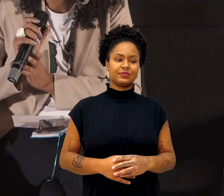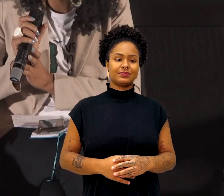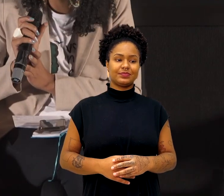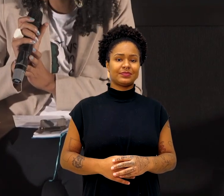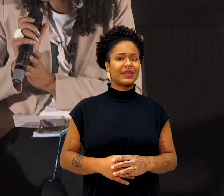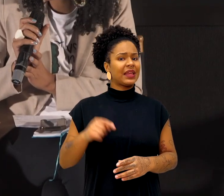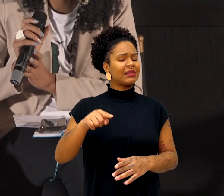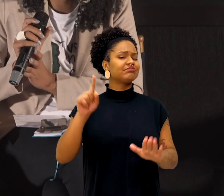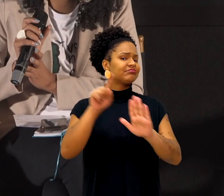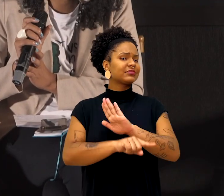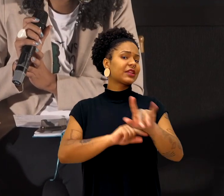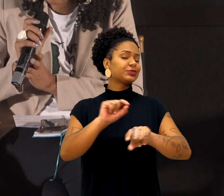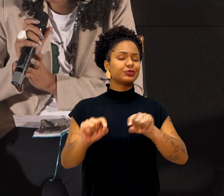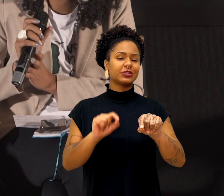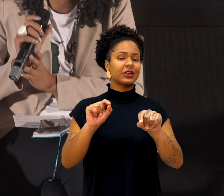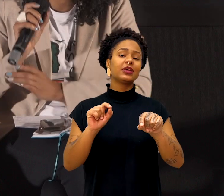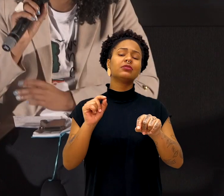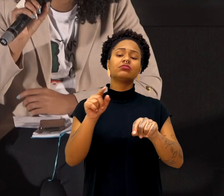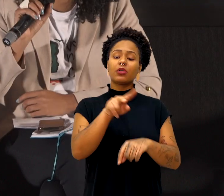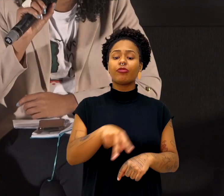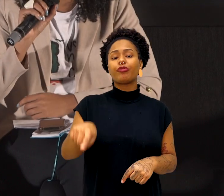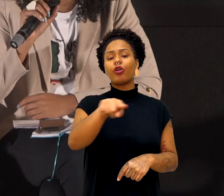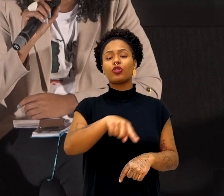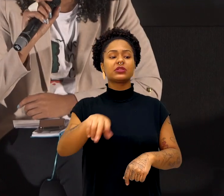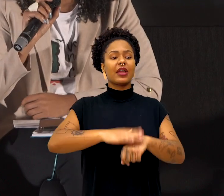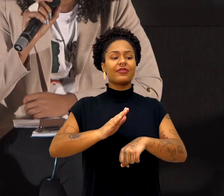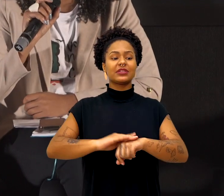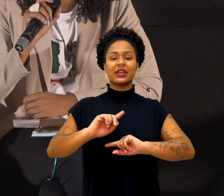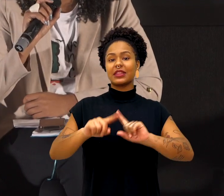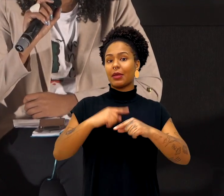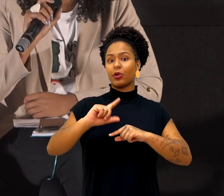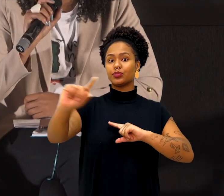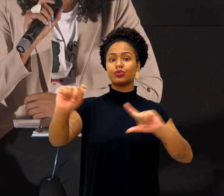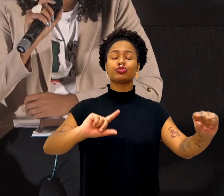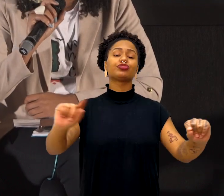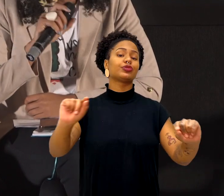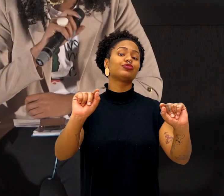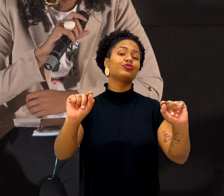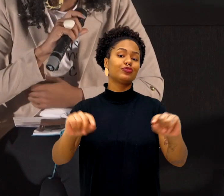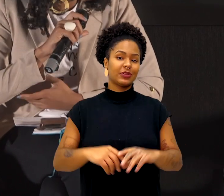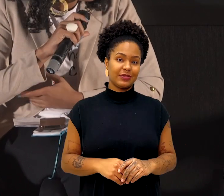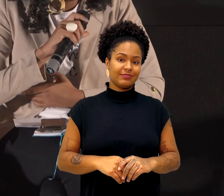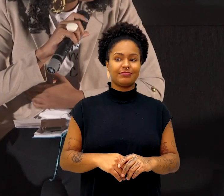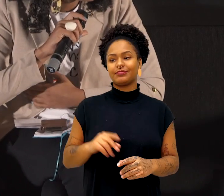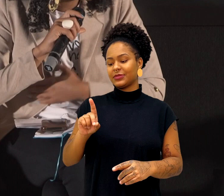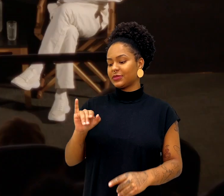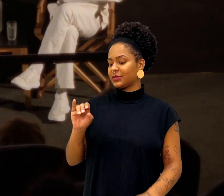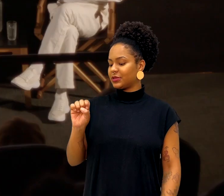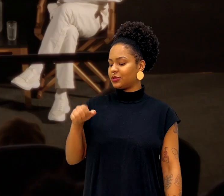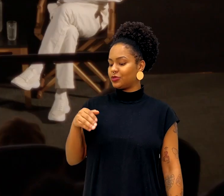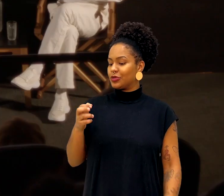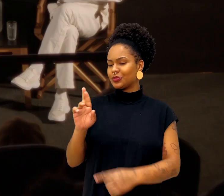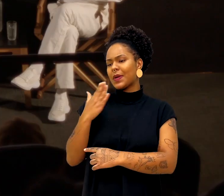A questão que fica é o que vocês vão fazer quando saírem daqui. E, Diosmar, quero